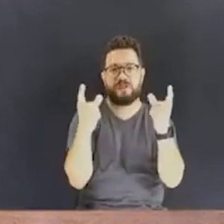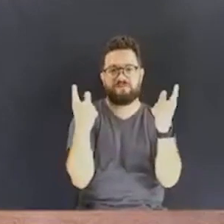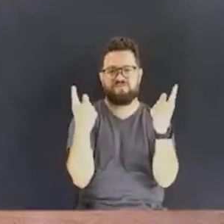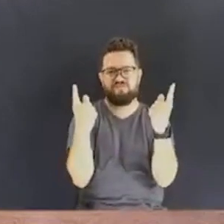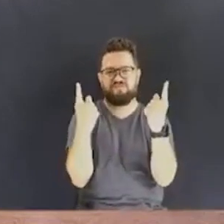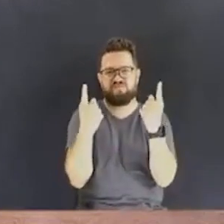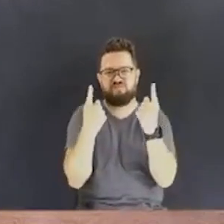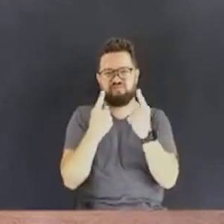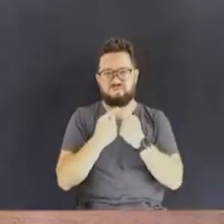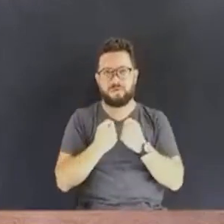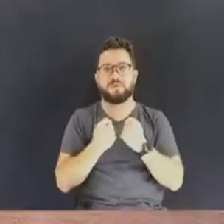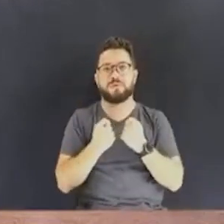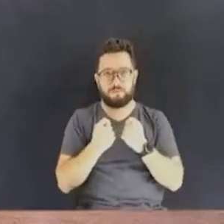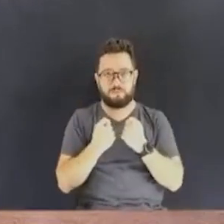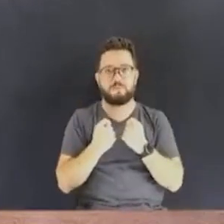E isso,